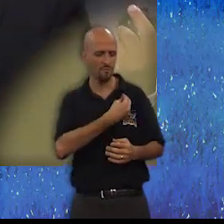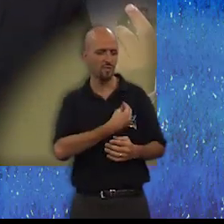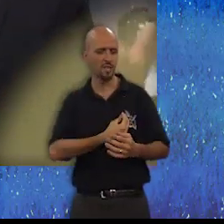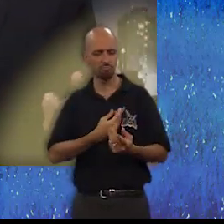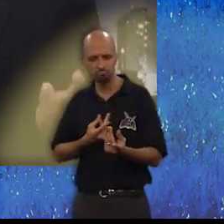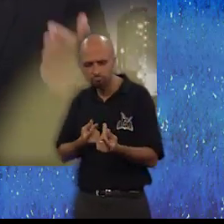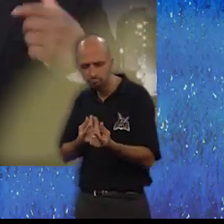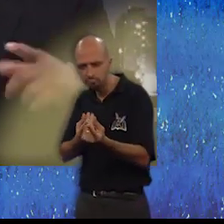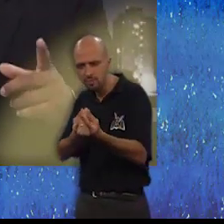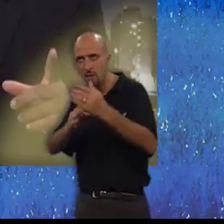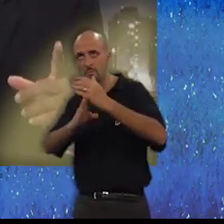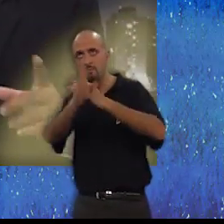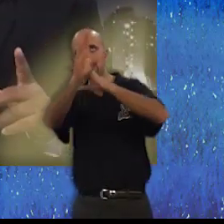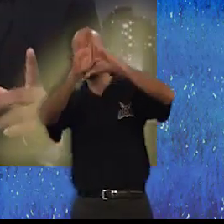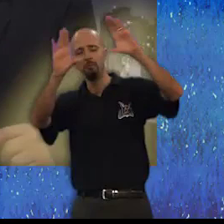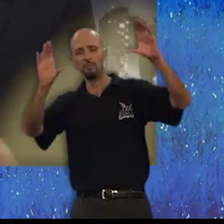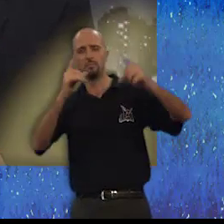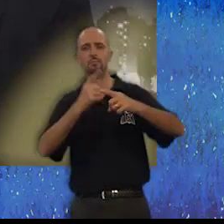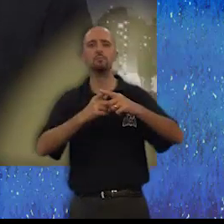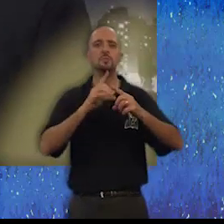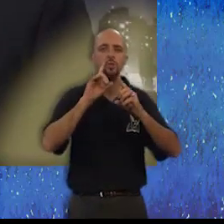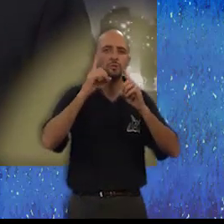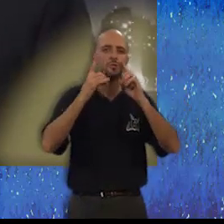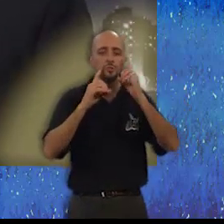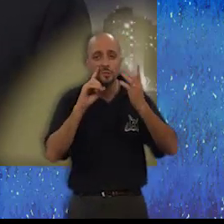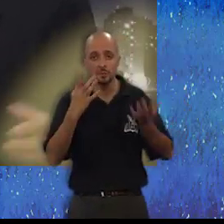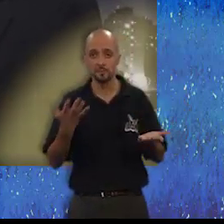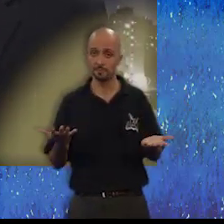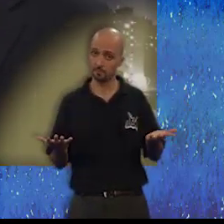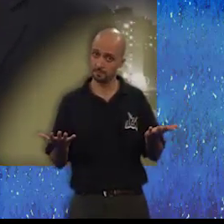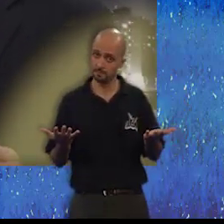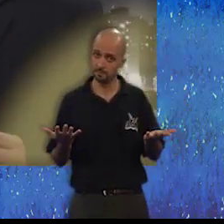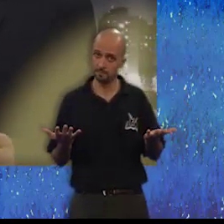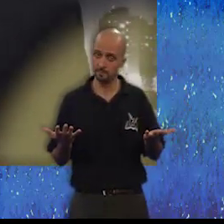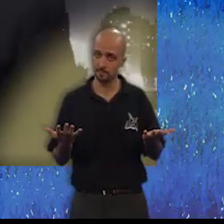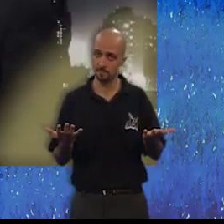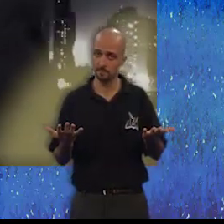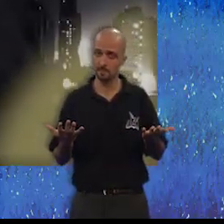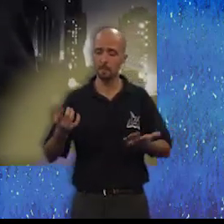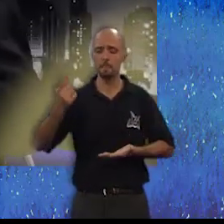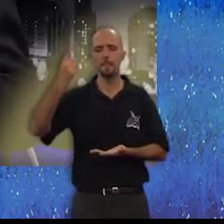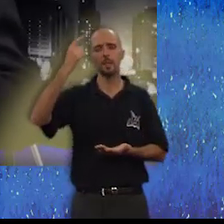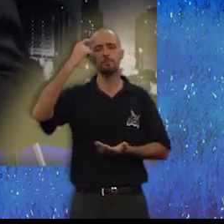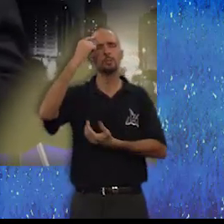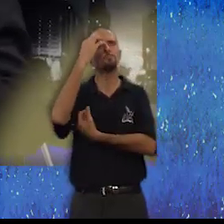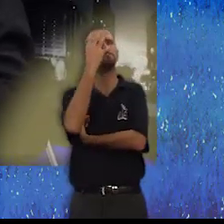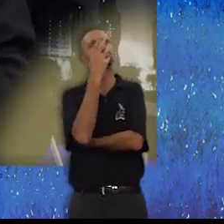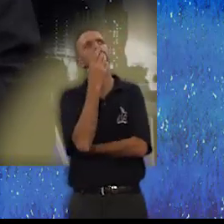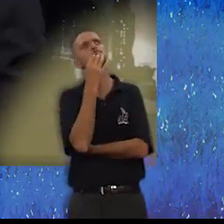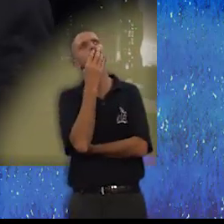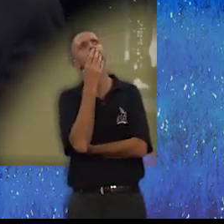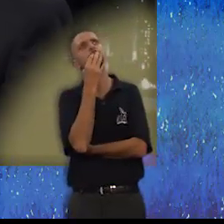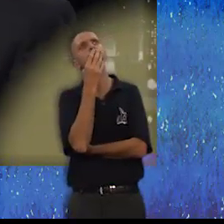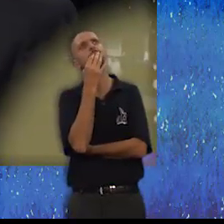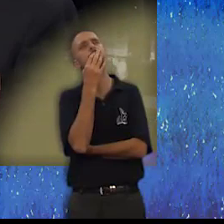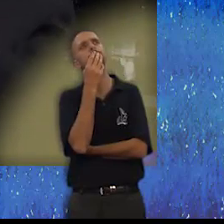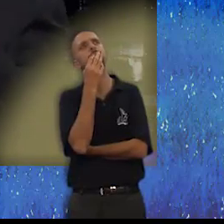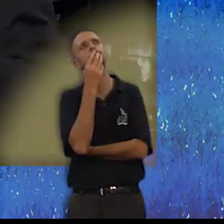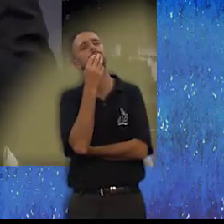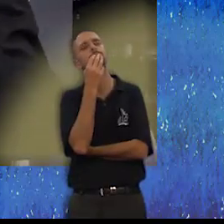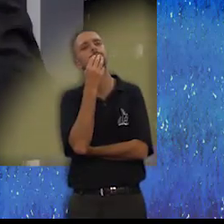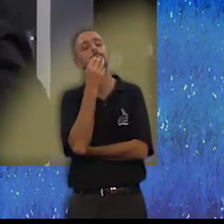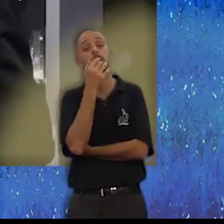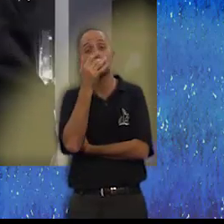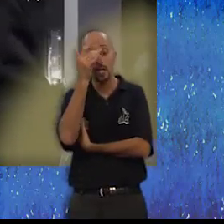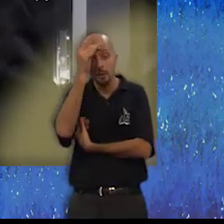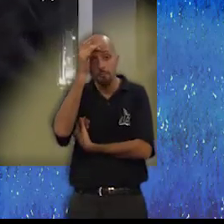eterna? Aí nós podemos imaginar algumas coisas. Uma delas é que, às vezes, a pessoa